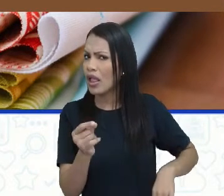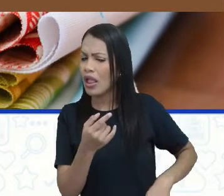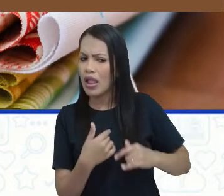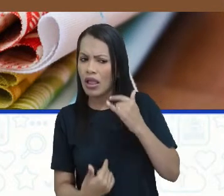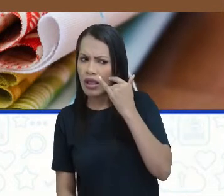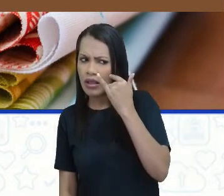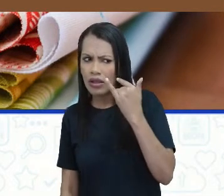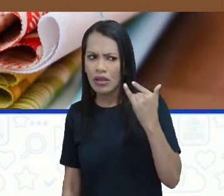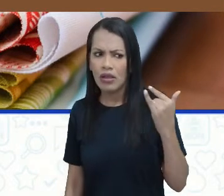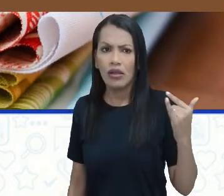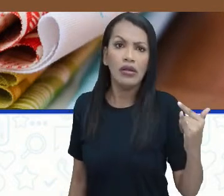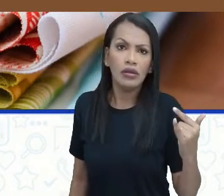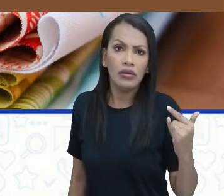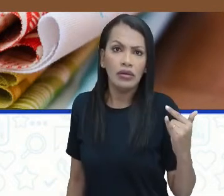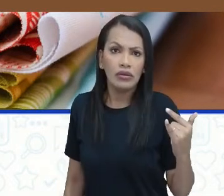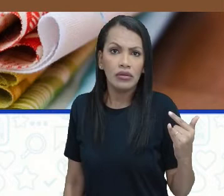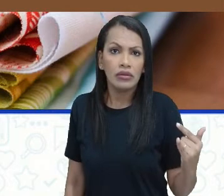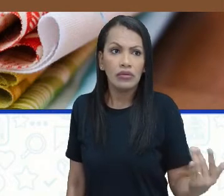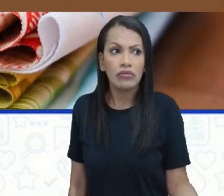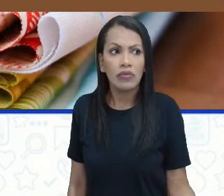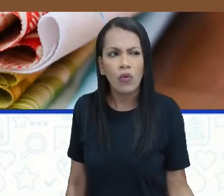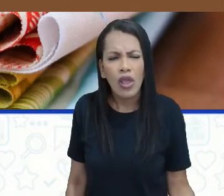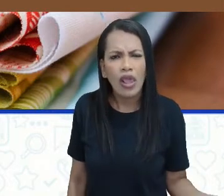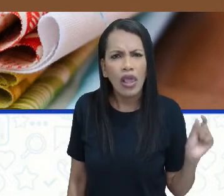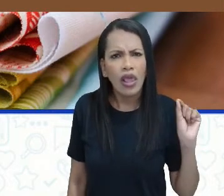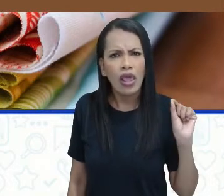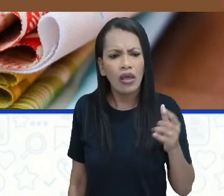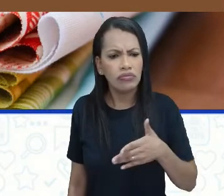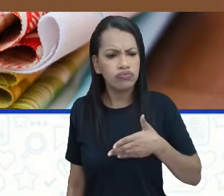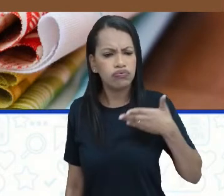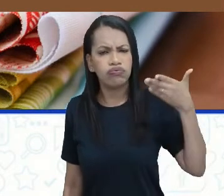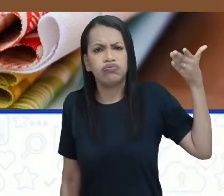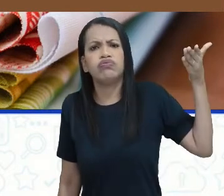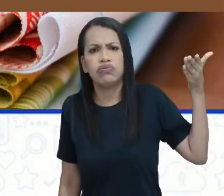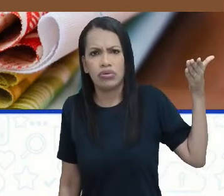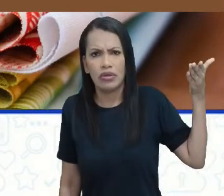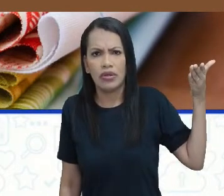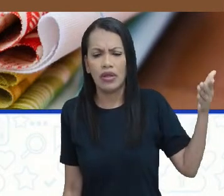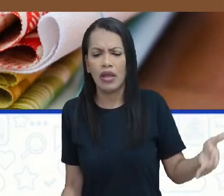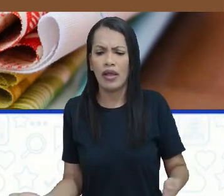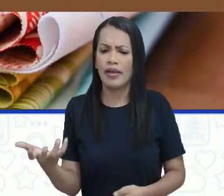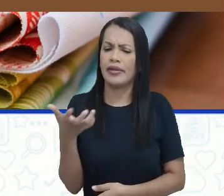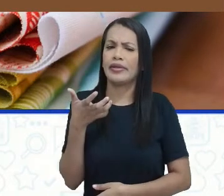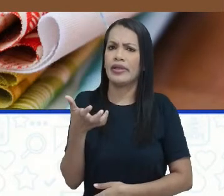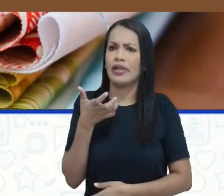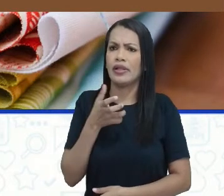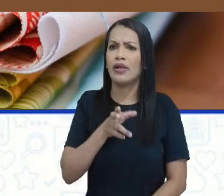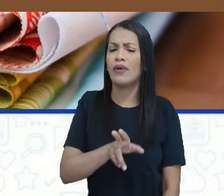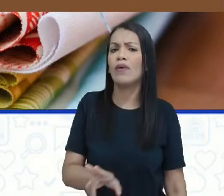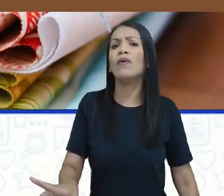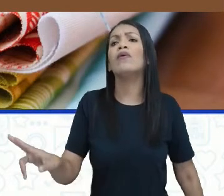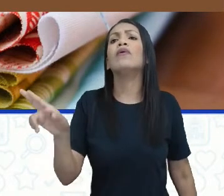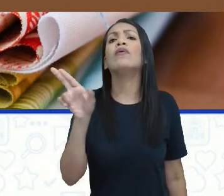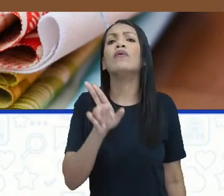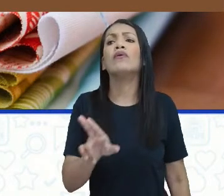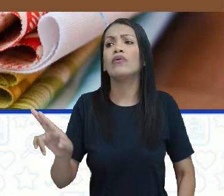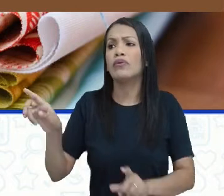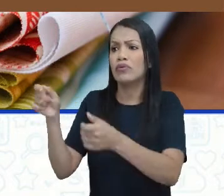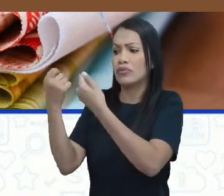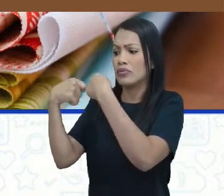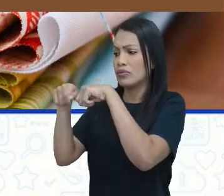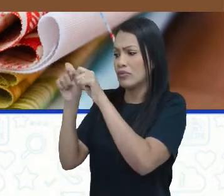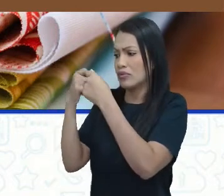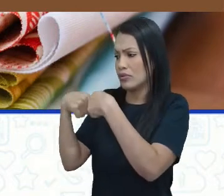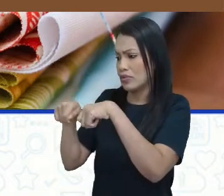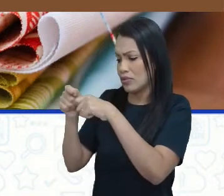de ambição, né? O fato da moça protagonista querer usar o ato de tecer para ter